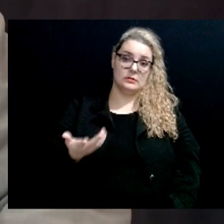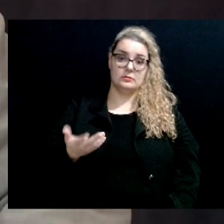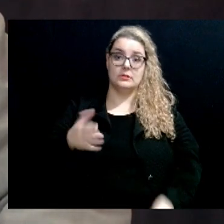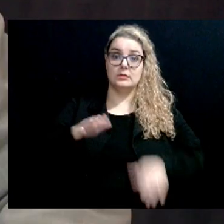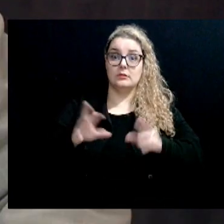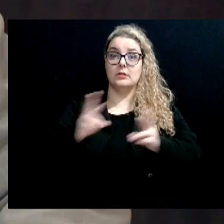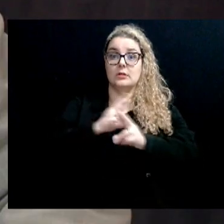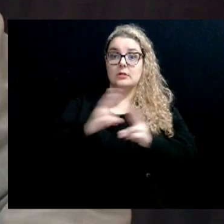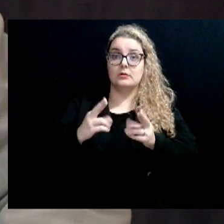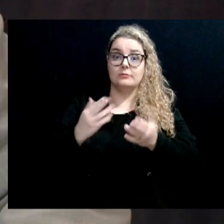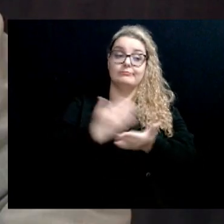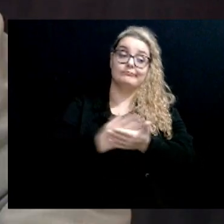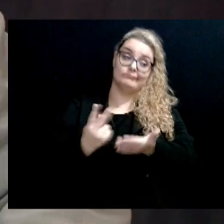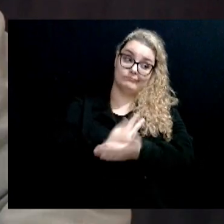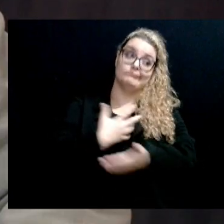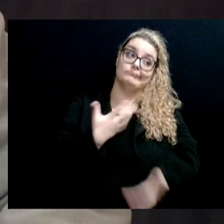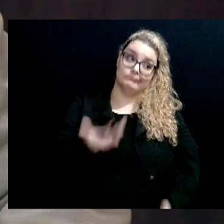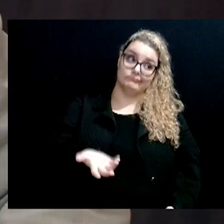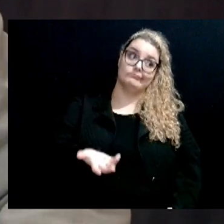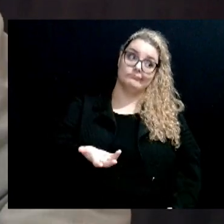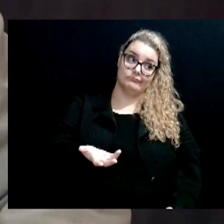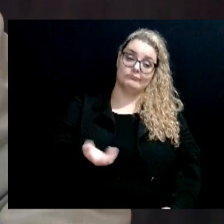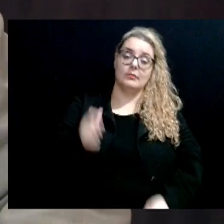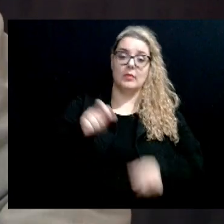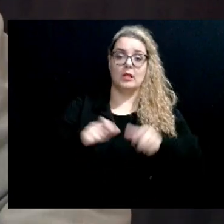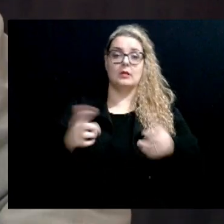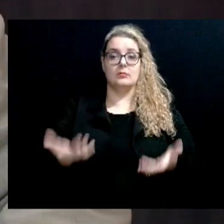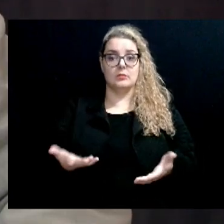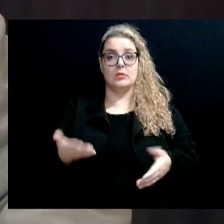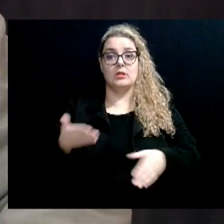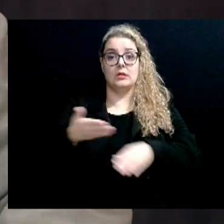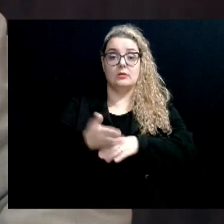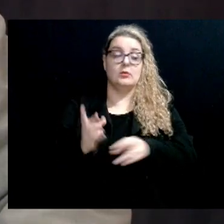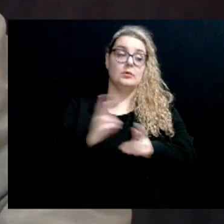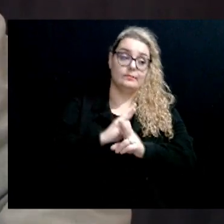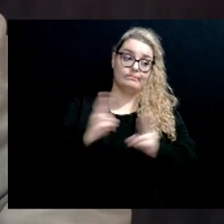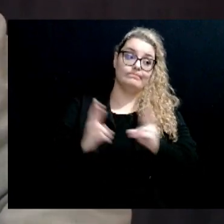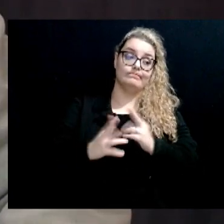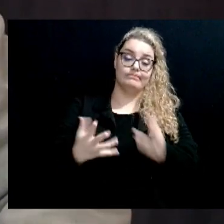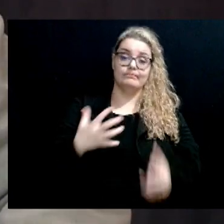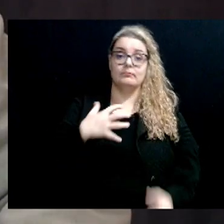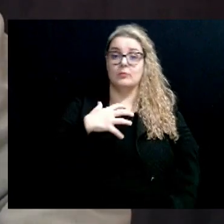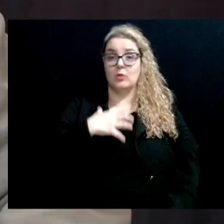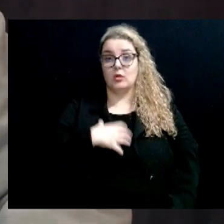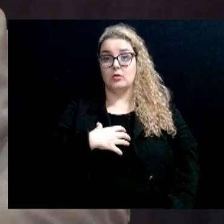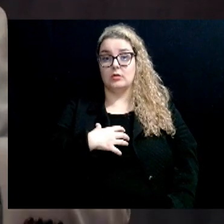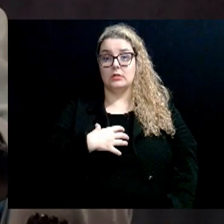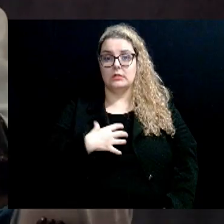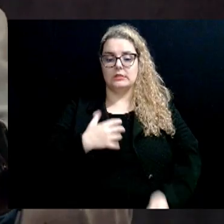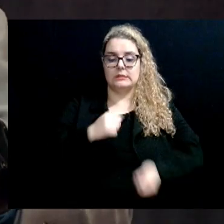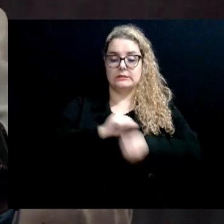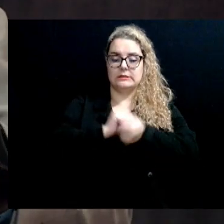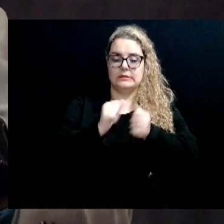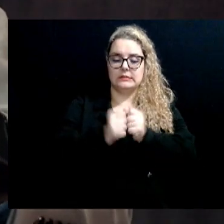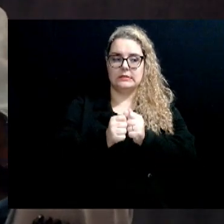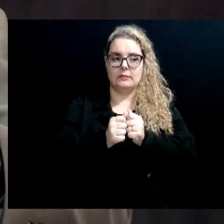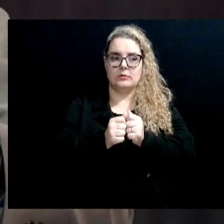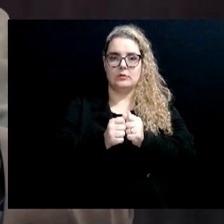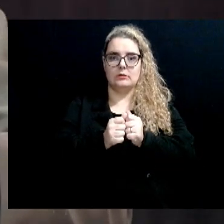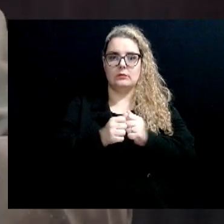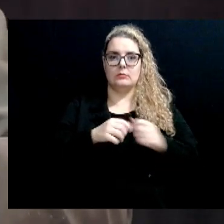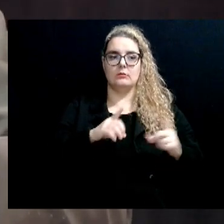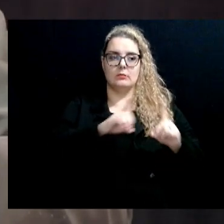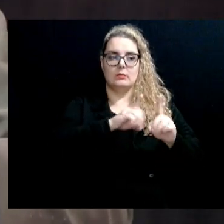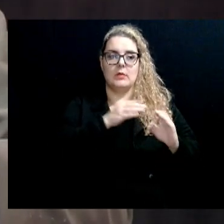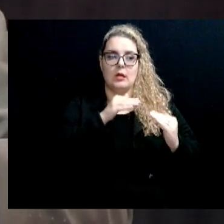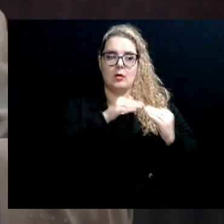aí, né? Então, as pessoas, elas acabam já entrando num relacionamento de uma maneira que ela se moldou, ela tentou se adaptar para entrar naquilo, e isso a longo